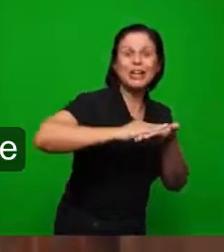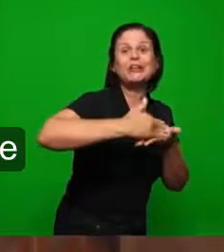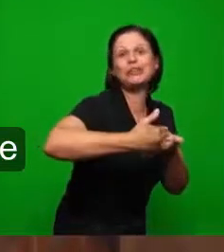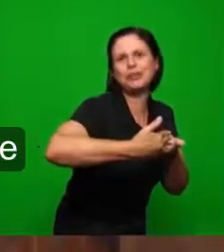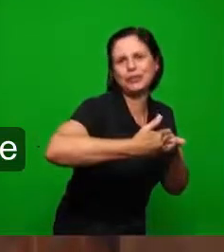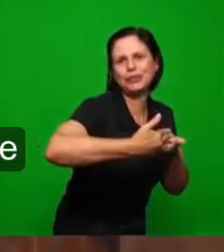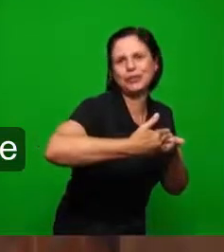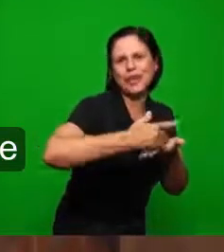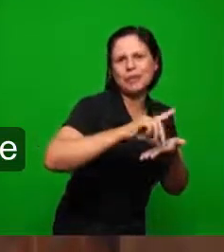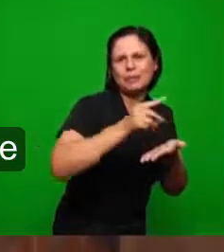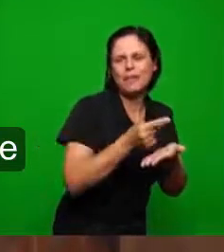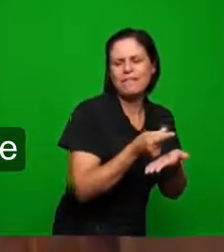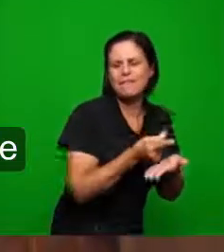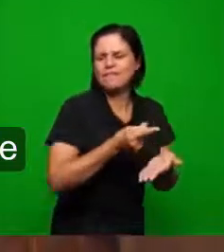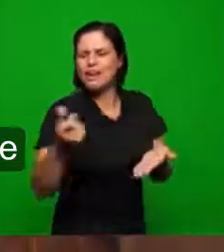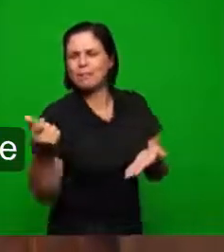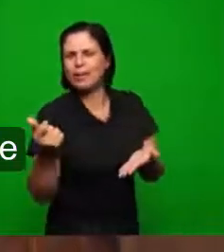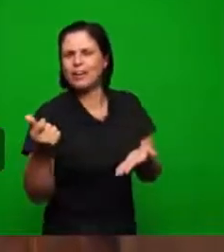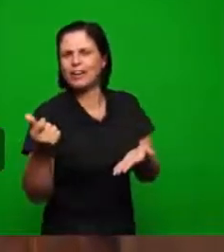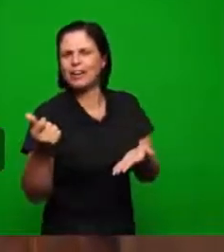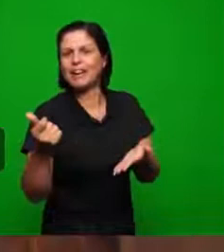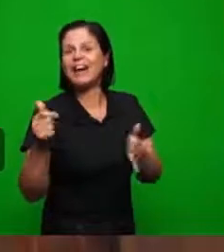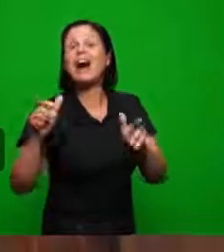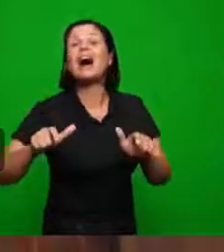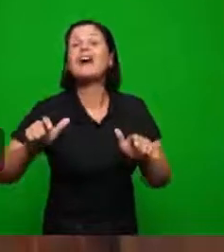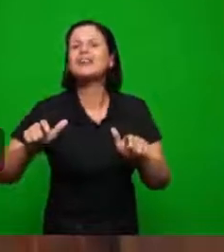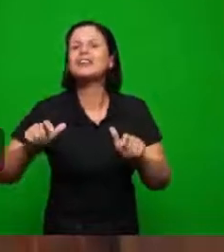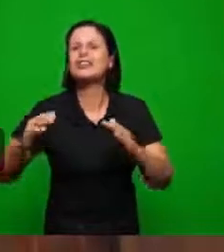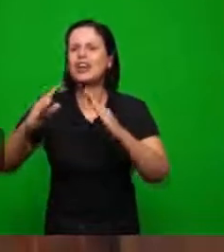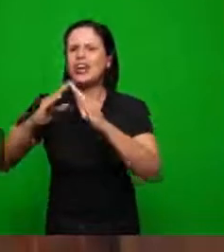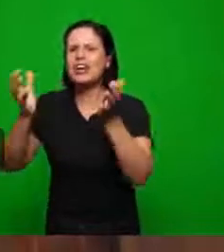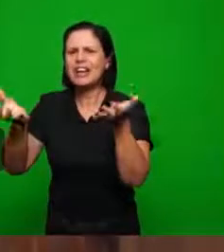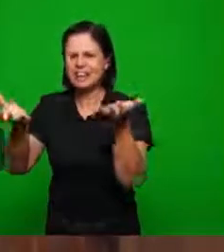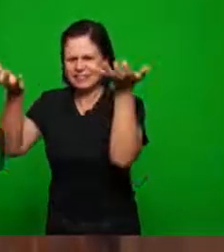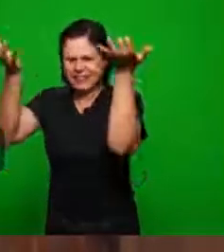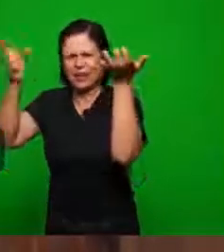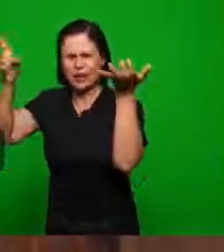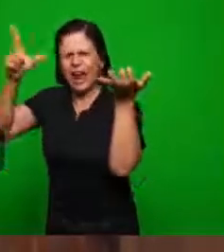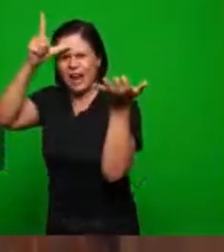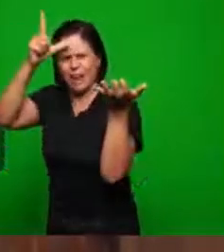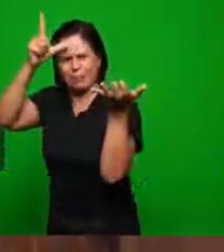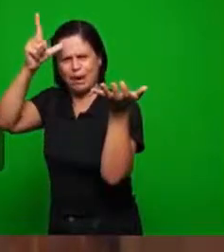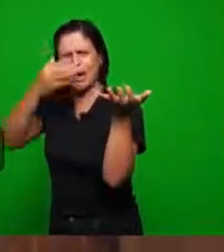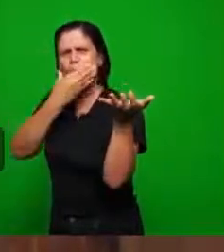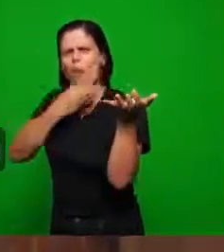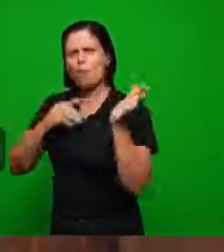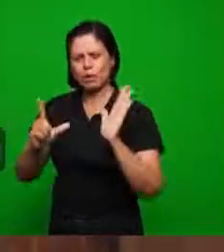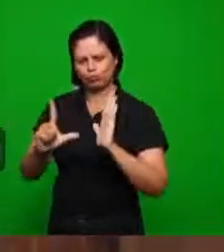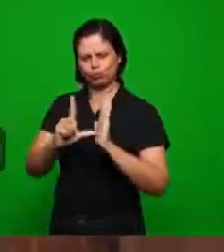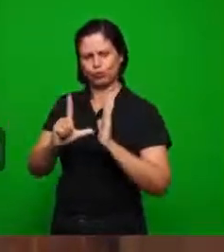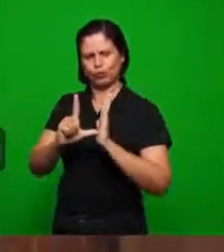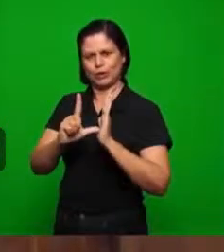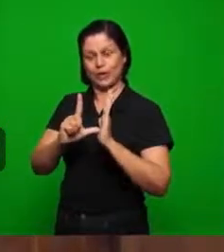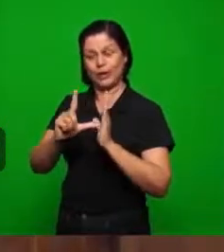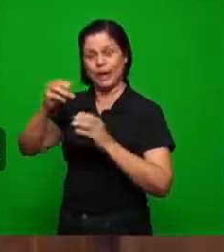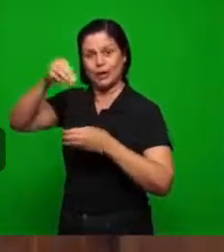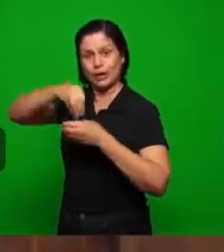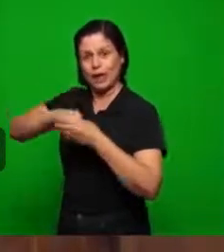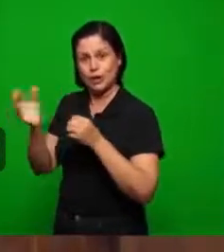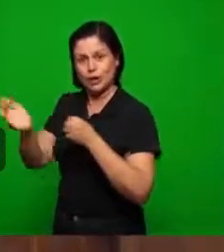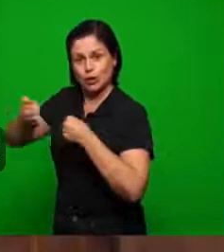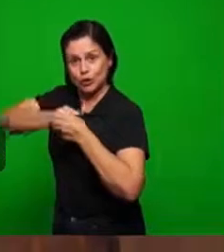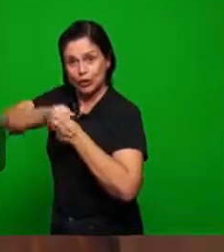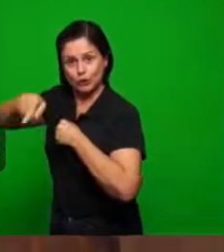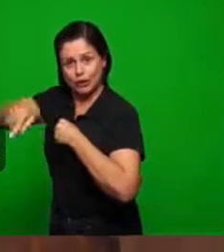ele se retira, ficou escondido no castelo, o castelo de Wartburg, na Alemanha, traduziu a Bíblia do